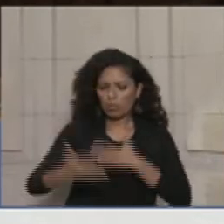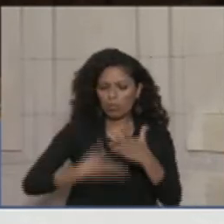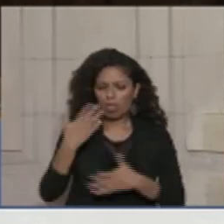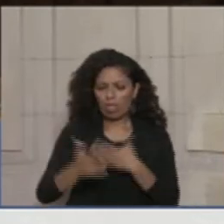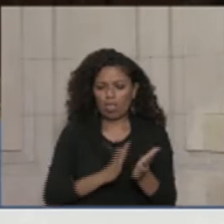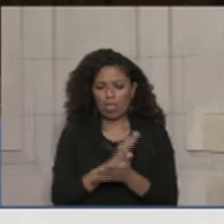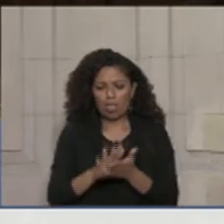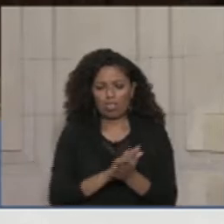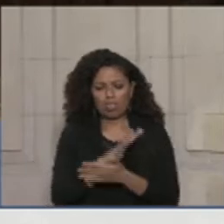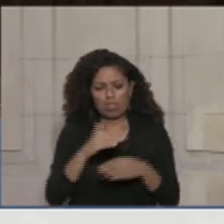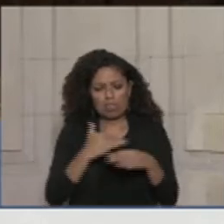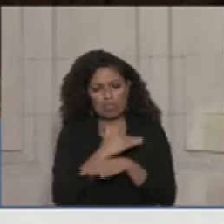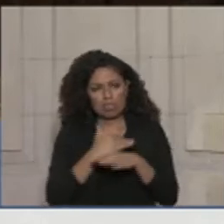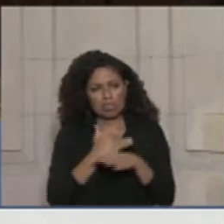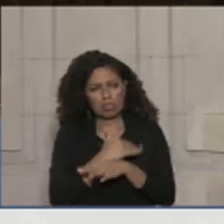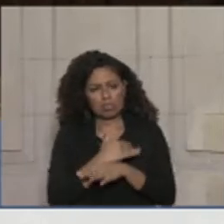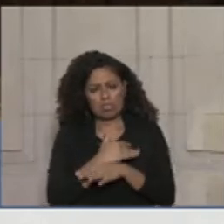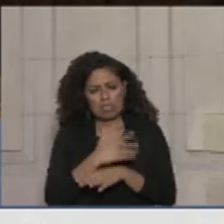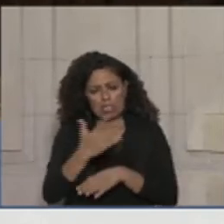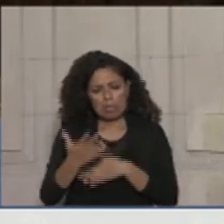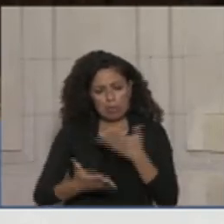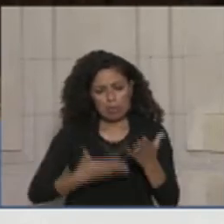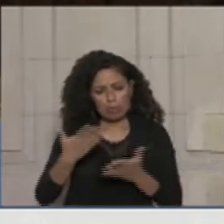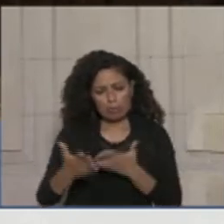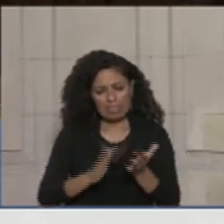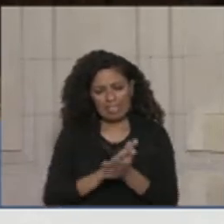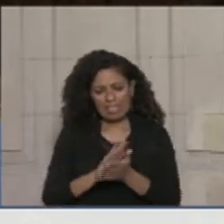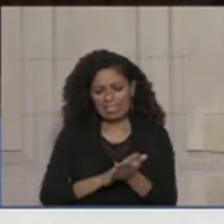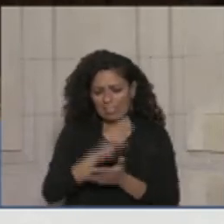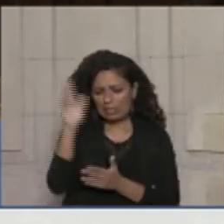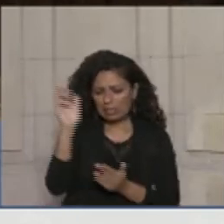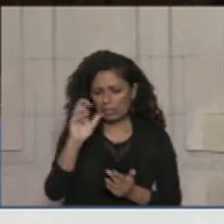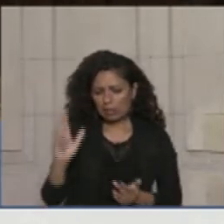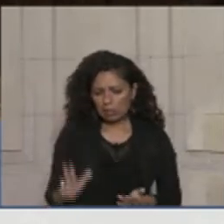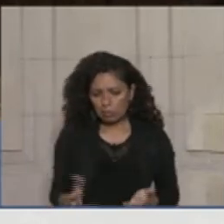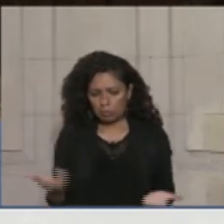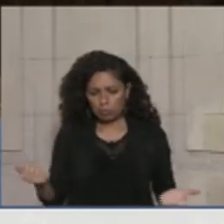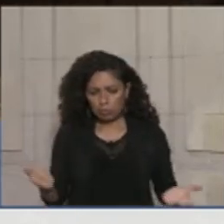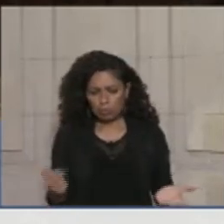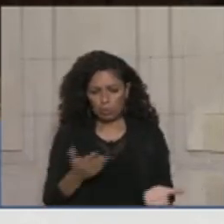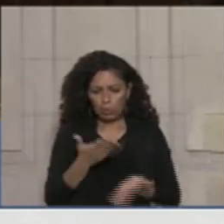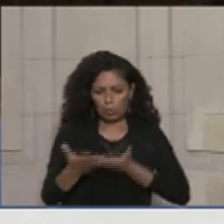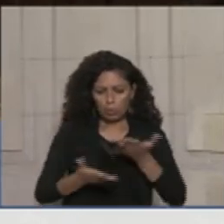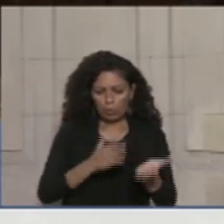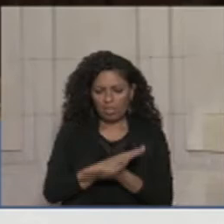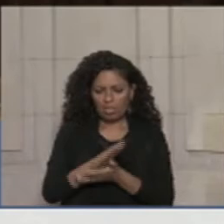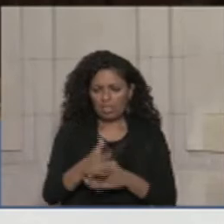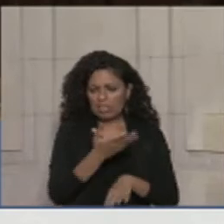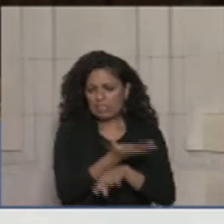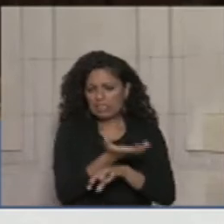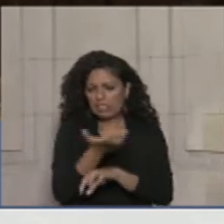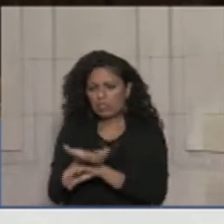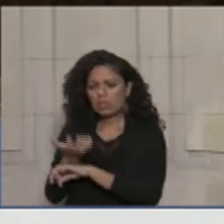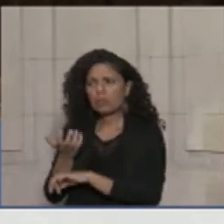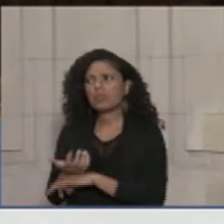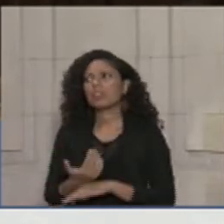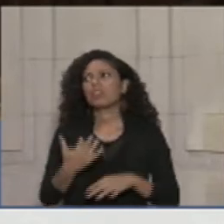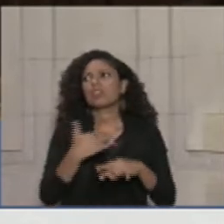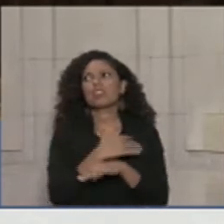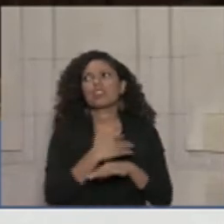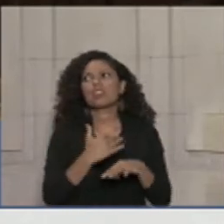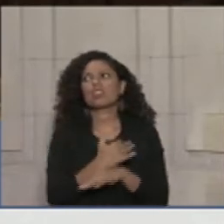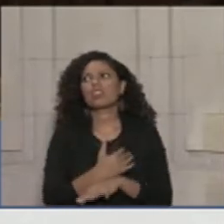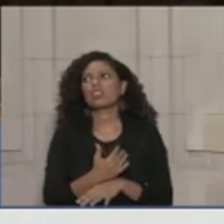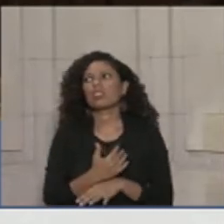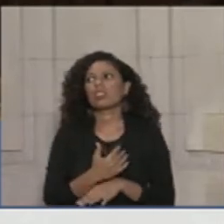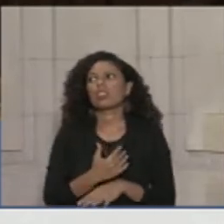cidade, que não toma conta da iluminação pública, que não toma conta das praças da cidade, que